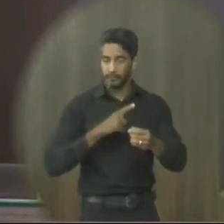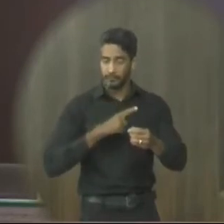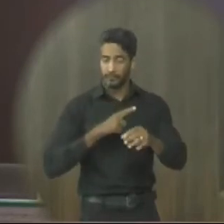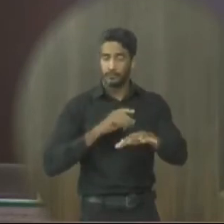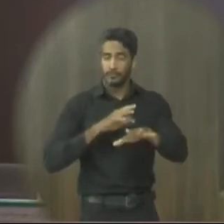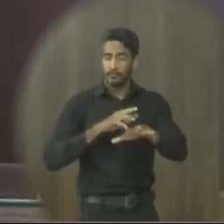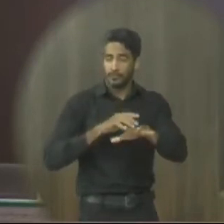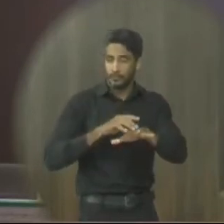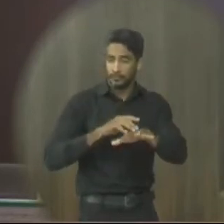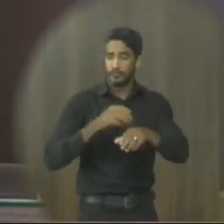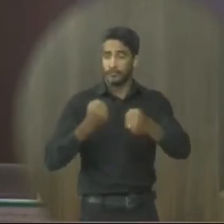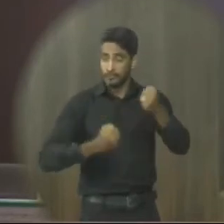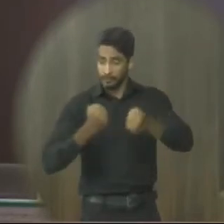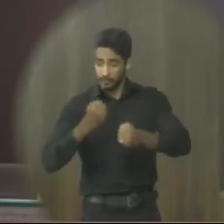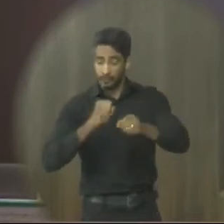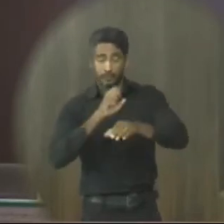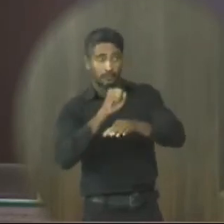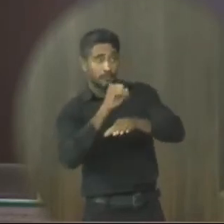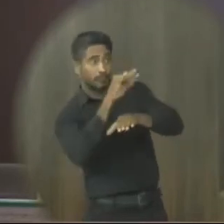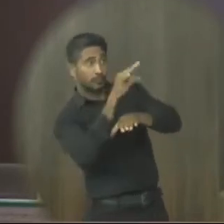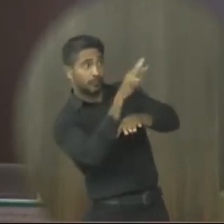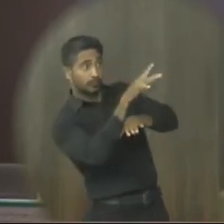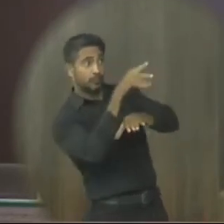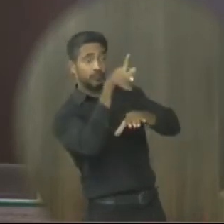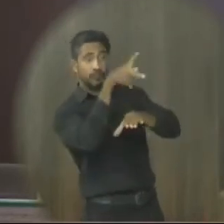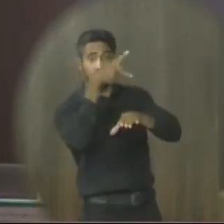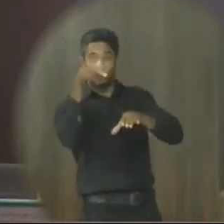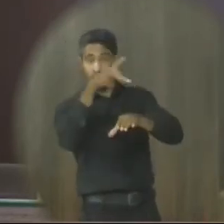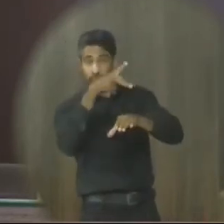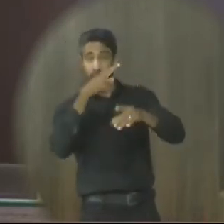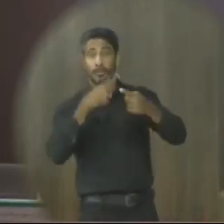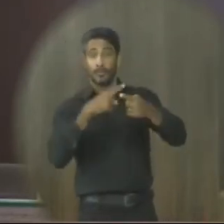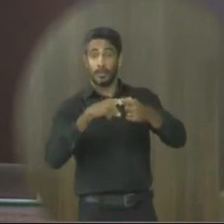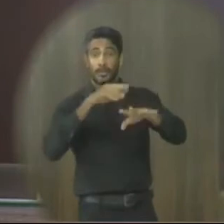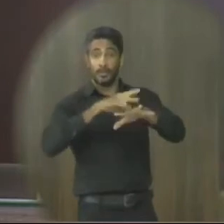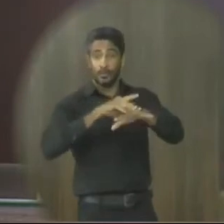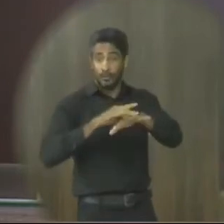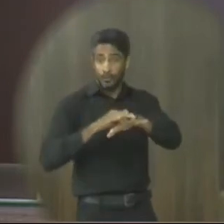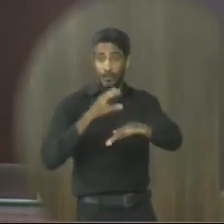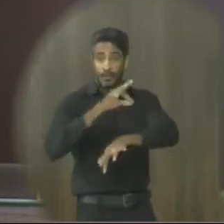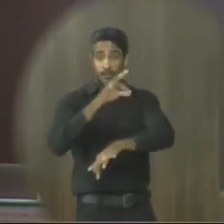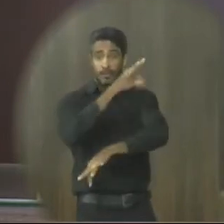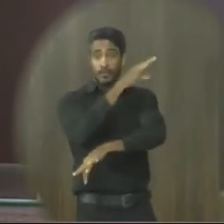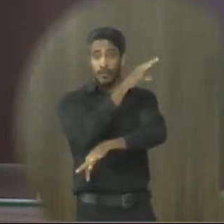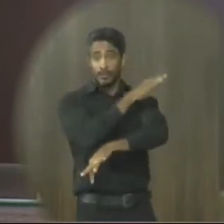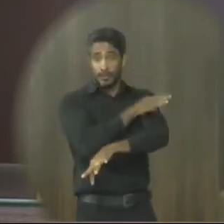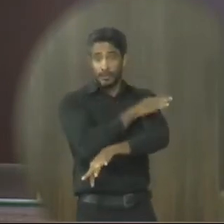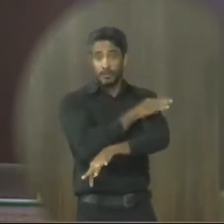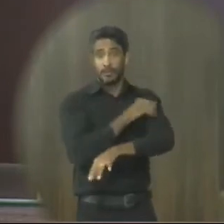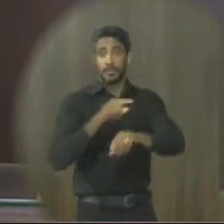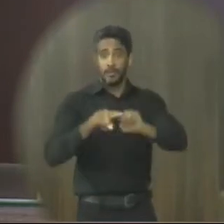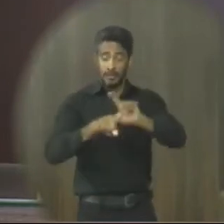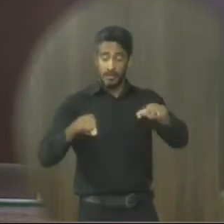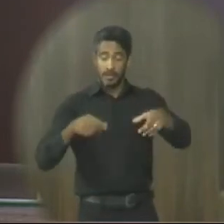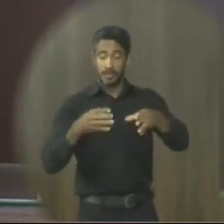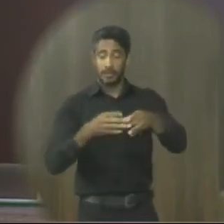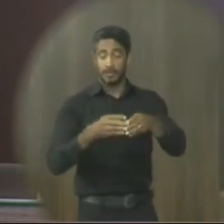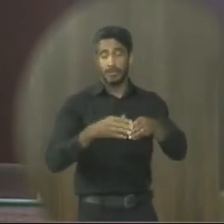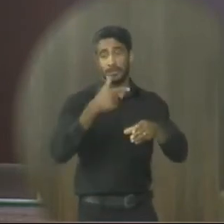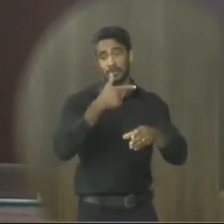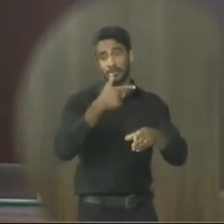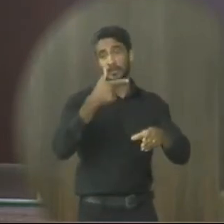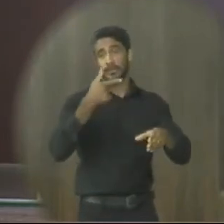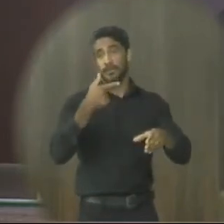dengue e chikungunya. Sala de sessões, 21 de fevereiro de 2022, João Pereira da Silva,